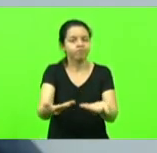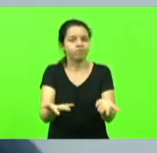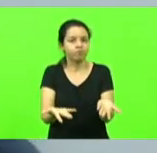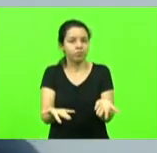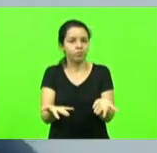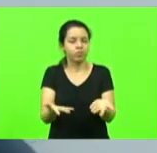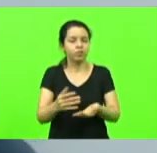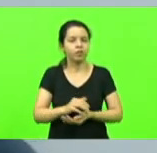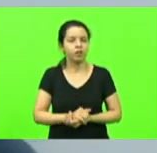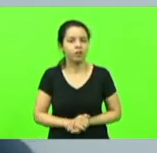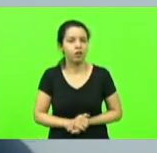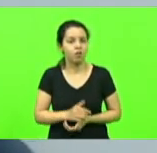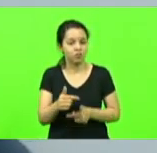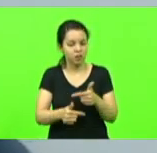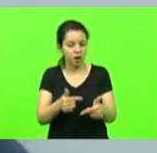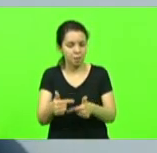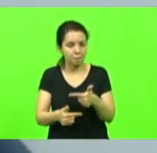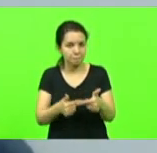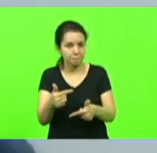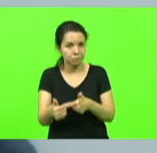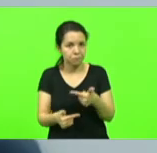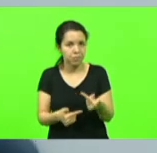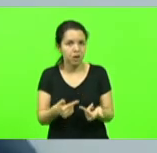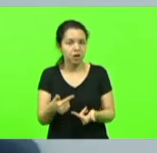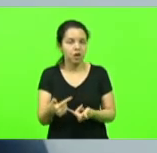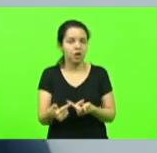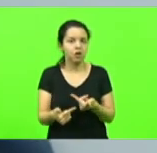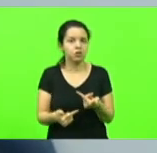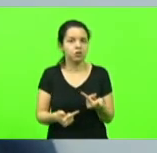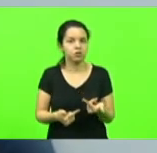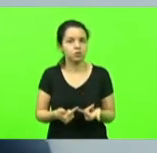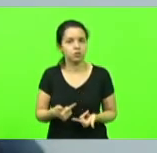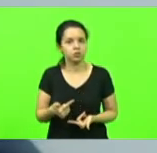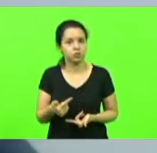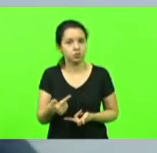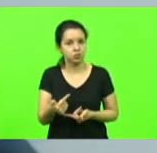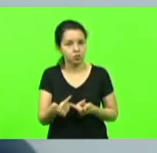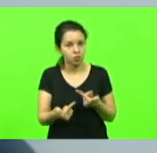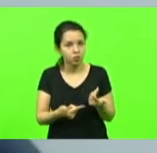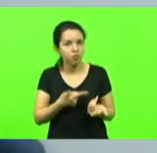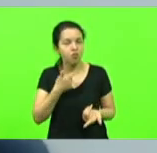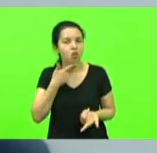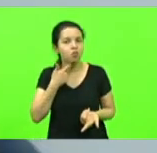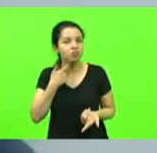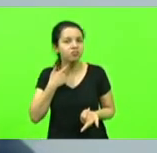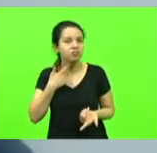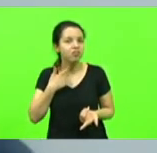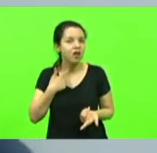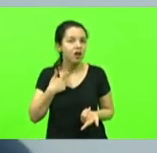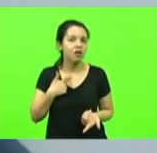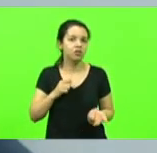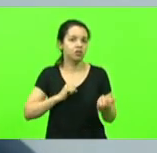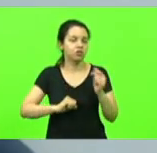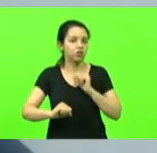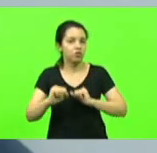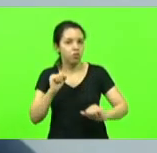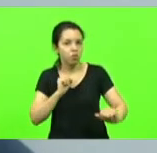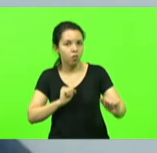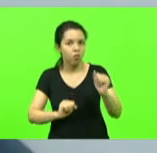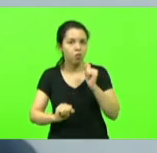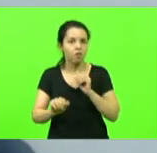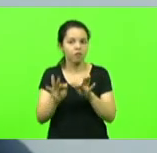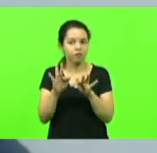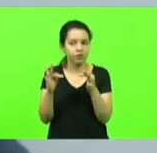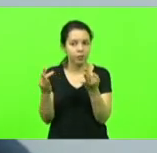trazendo o nosso trabalho diante de muitas vontades e dos anseios de todas essas famílias que